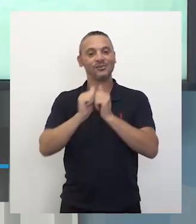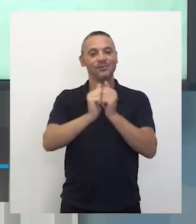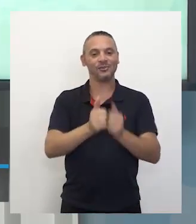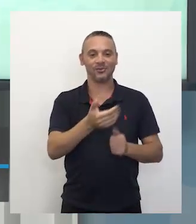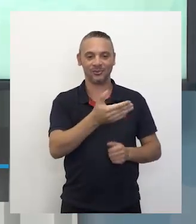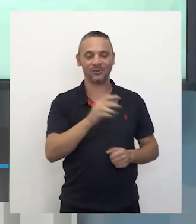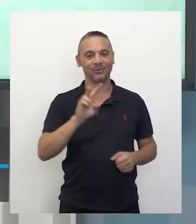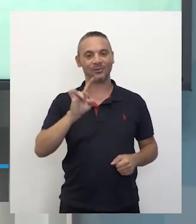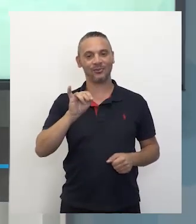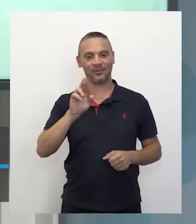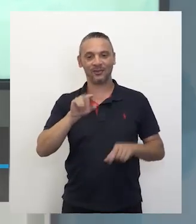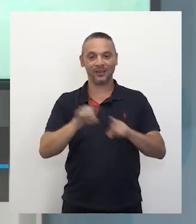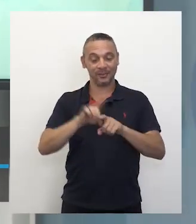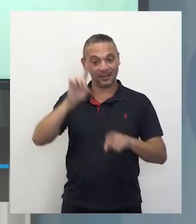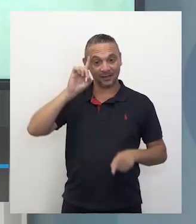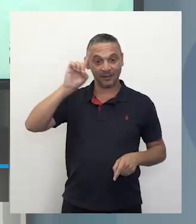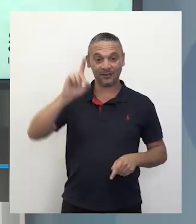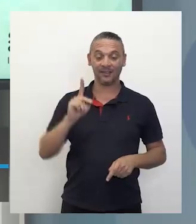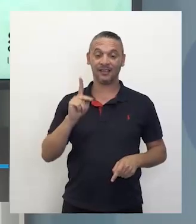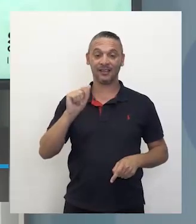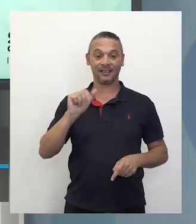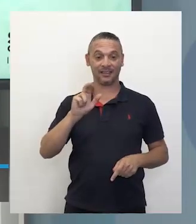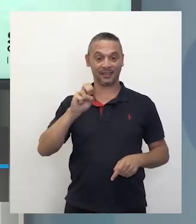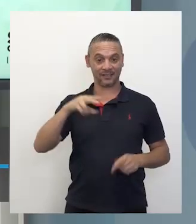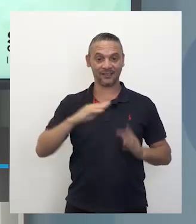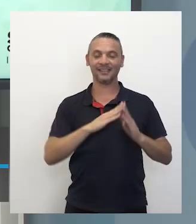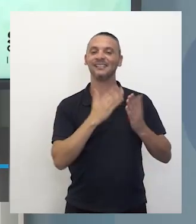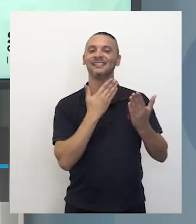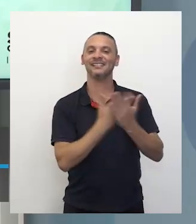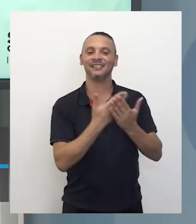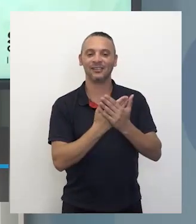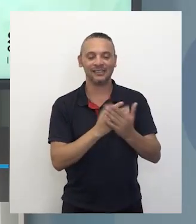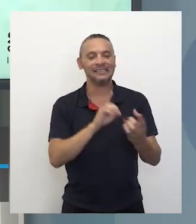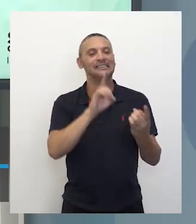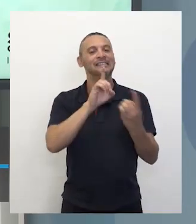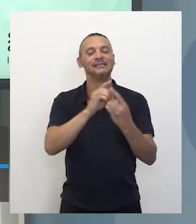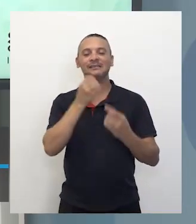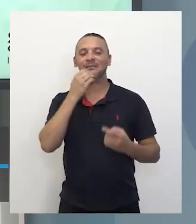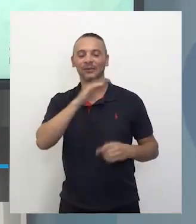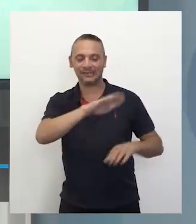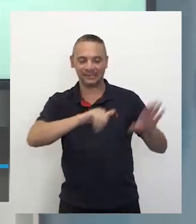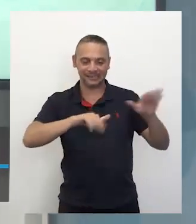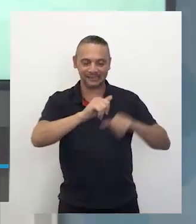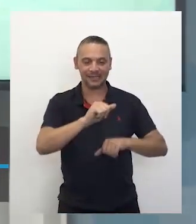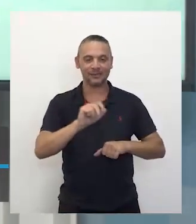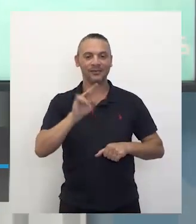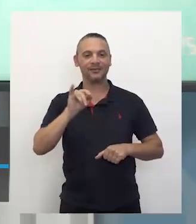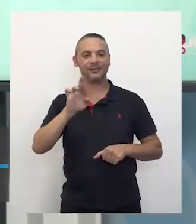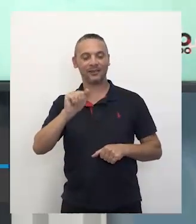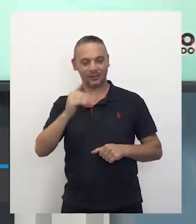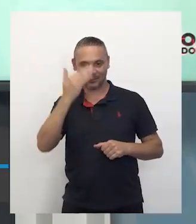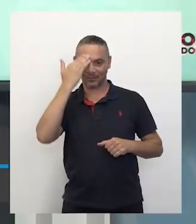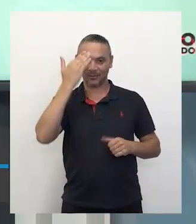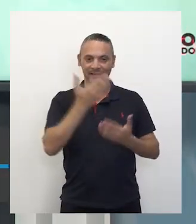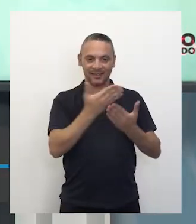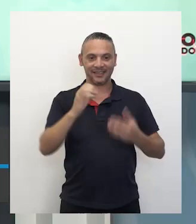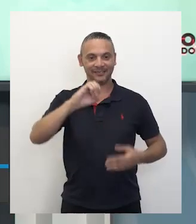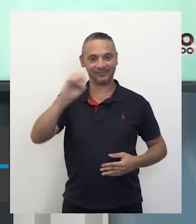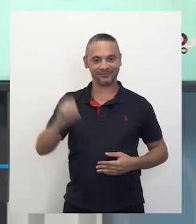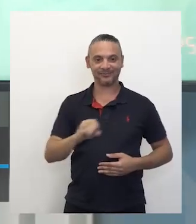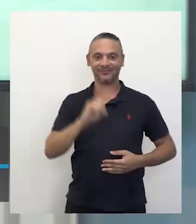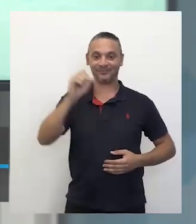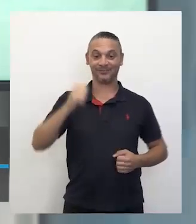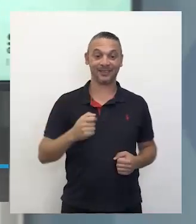Vitor, e também a diretora Karen, de lá da escola, que também nos atendeu o nosso chamado. Obrigada, em nome do Vitor e o nome aqui do Centro de